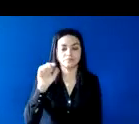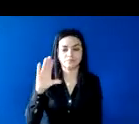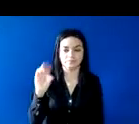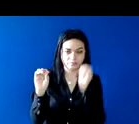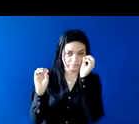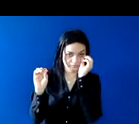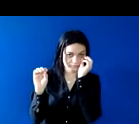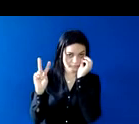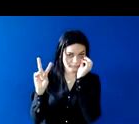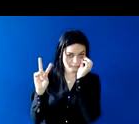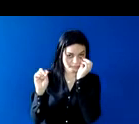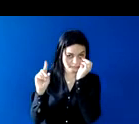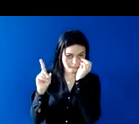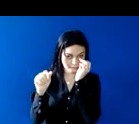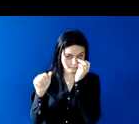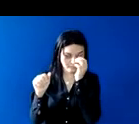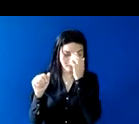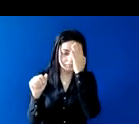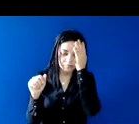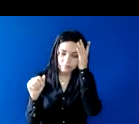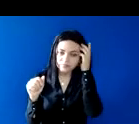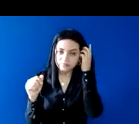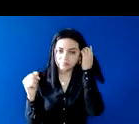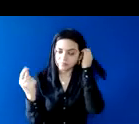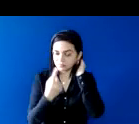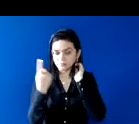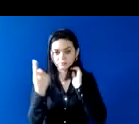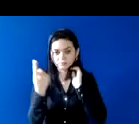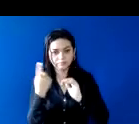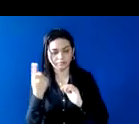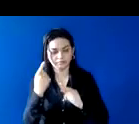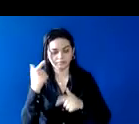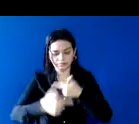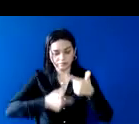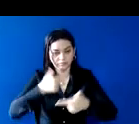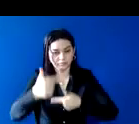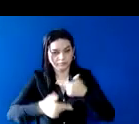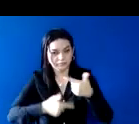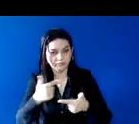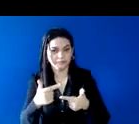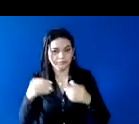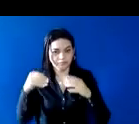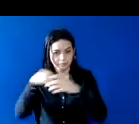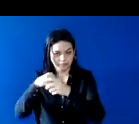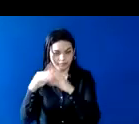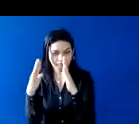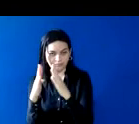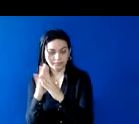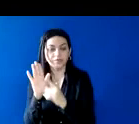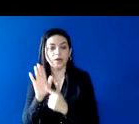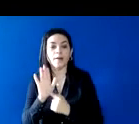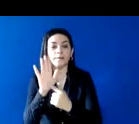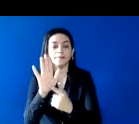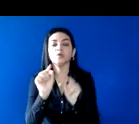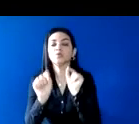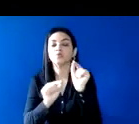né, o confinamento, o isolamento, né, o trabalho mais nos domicílios, mostrou